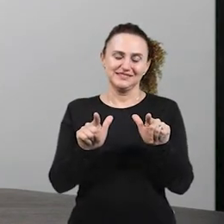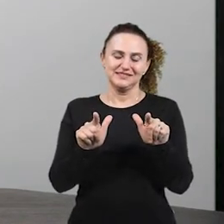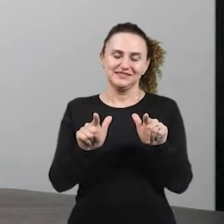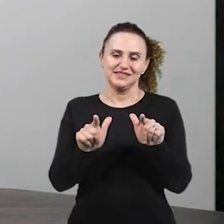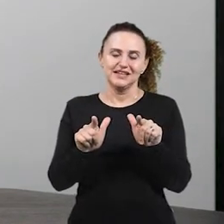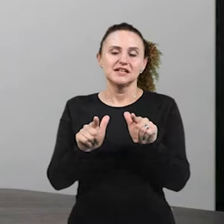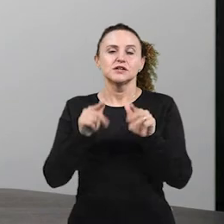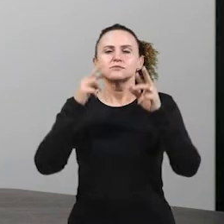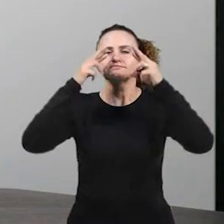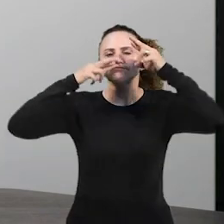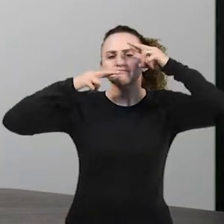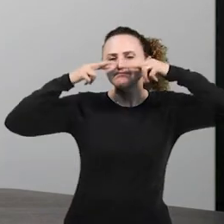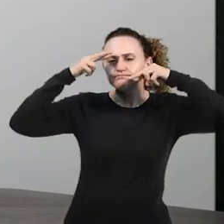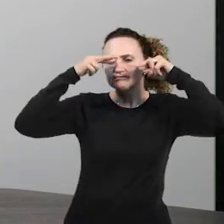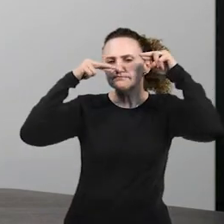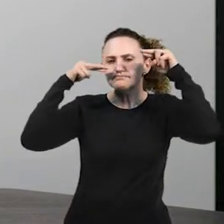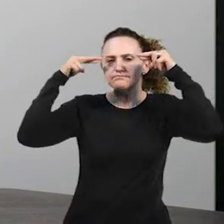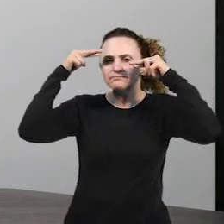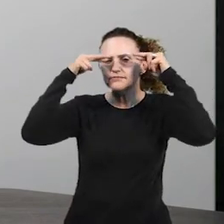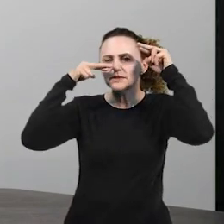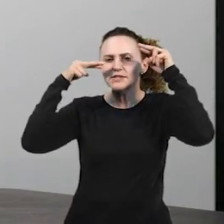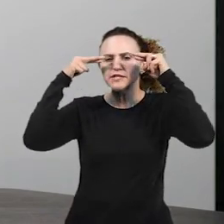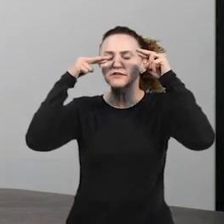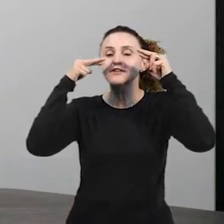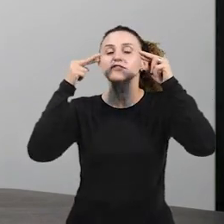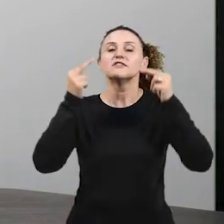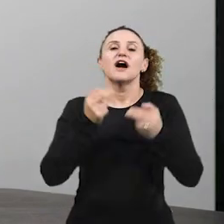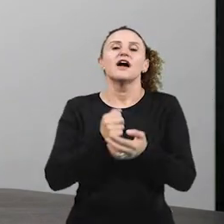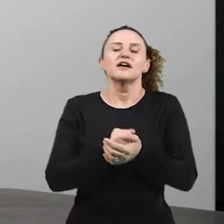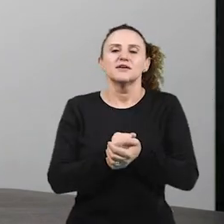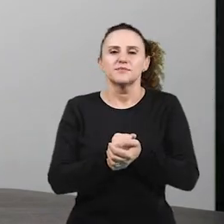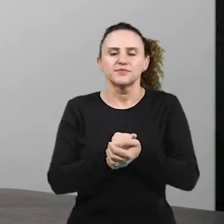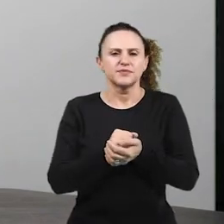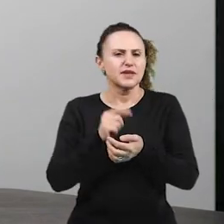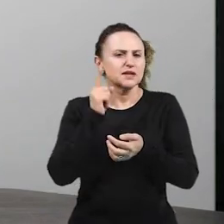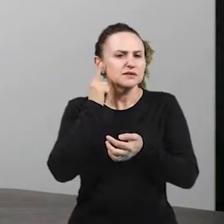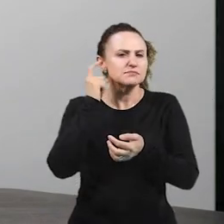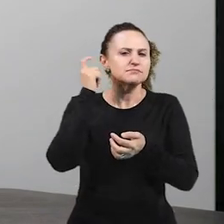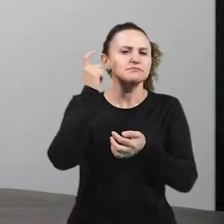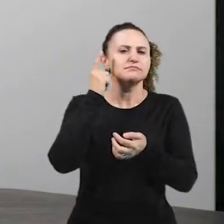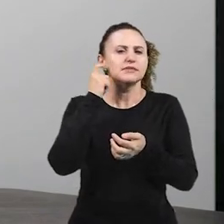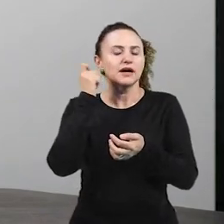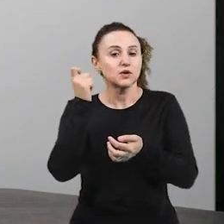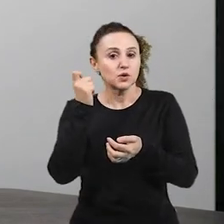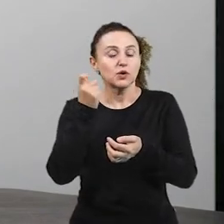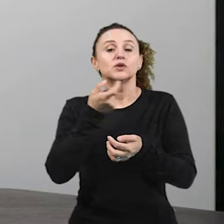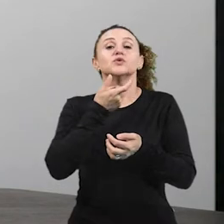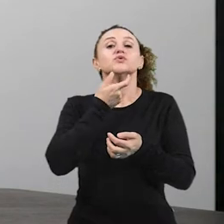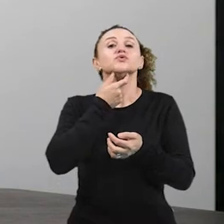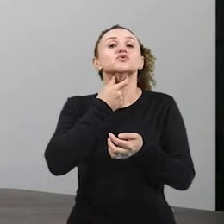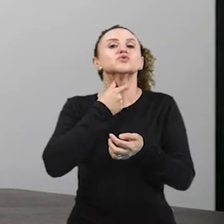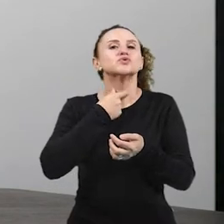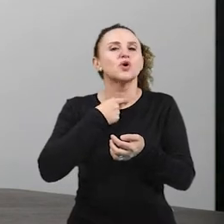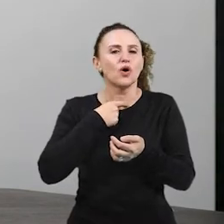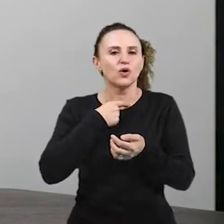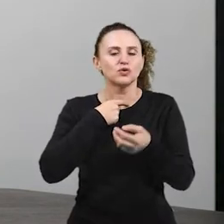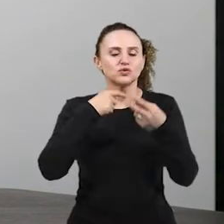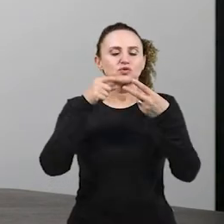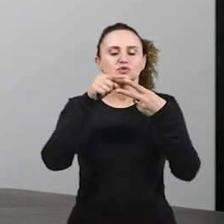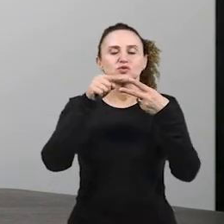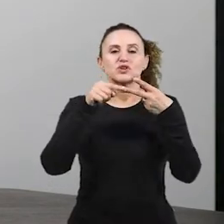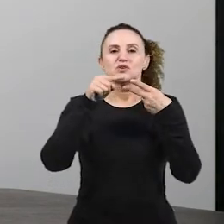observar que a pronunciamos sons que estão sons consonantais